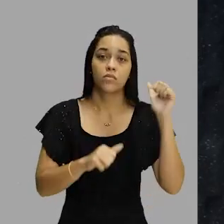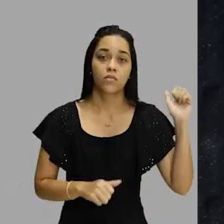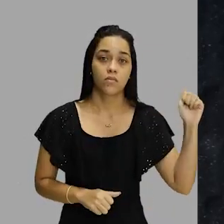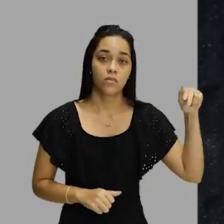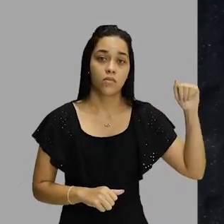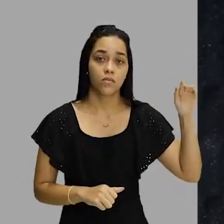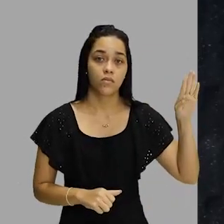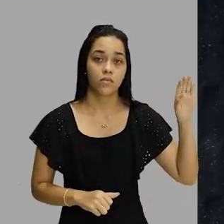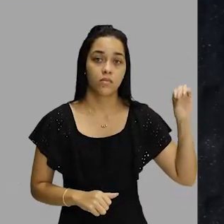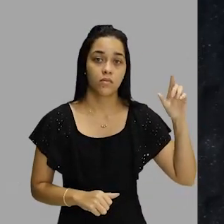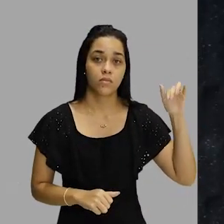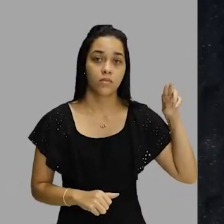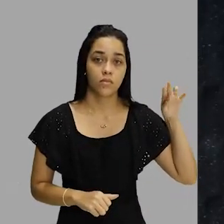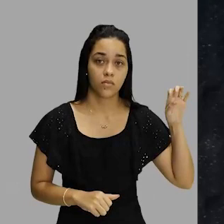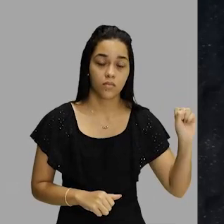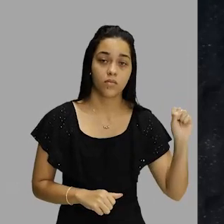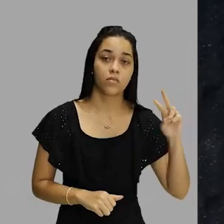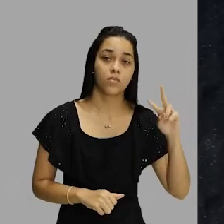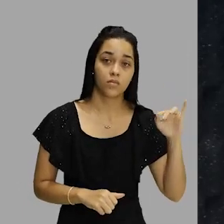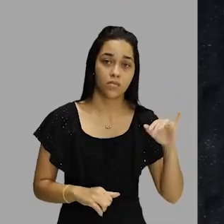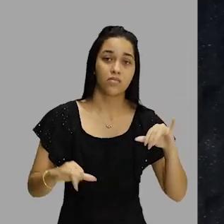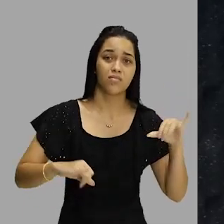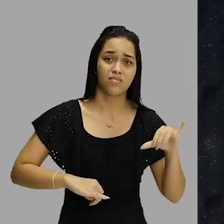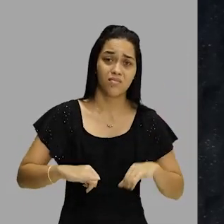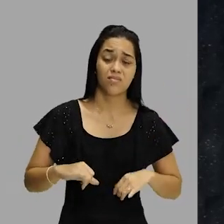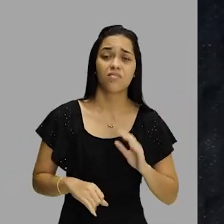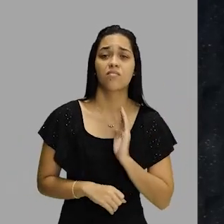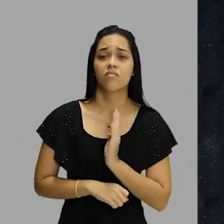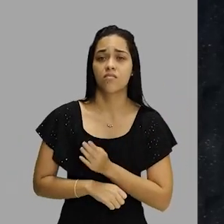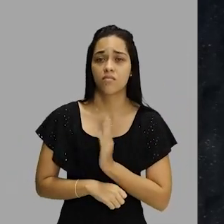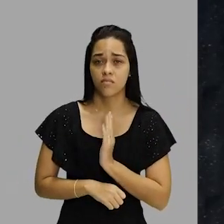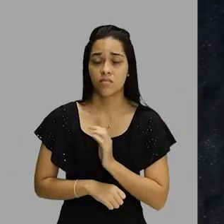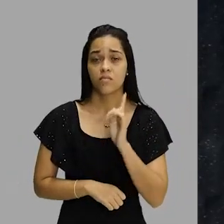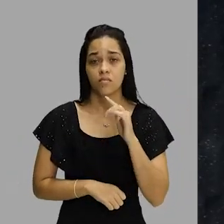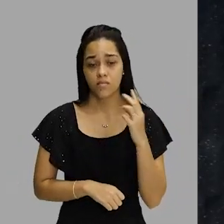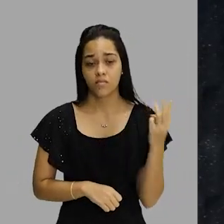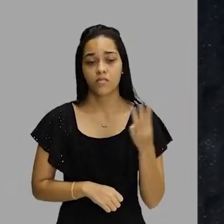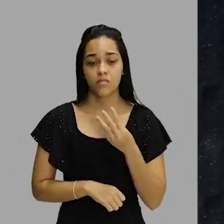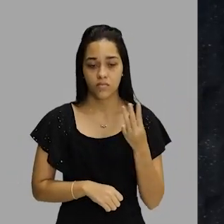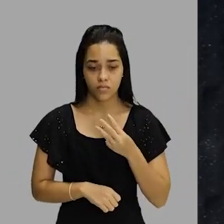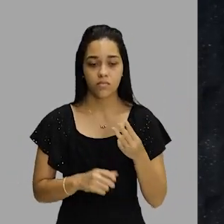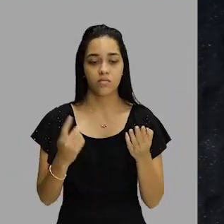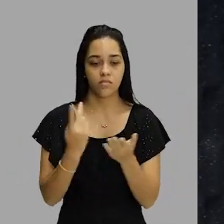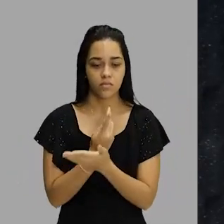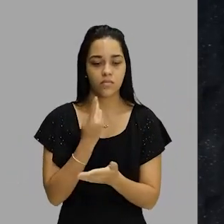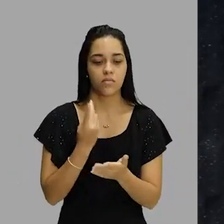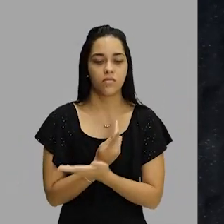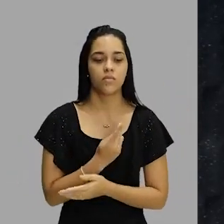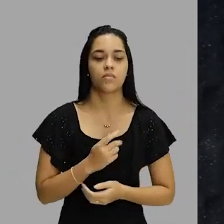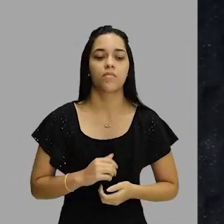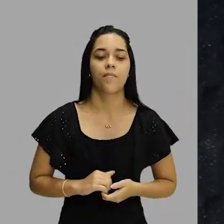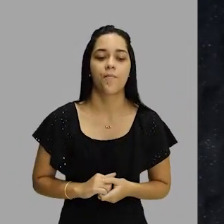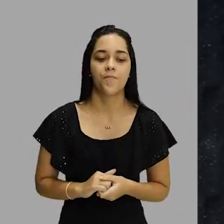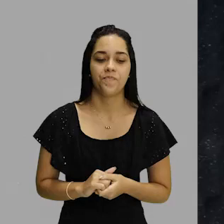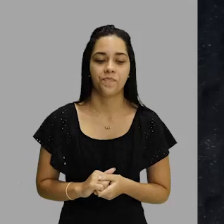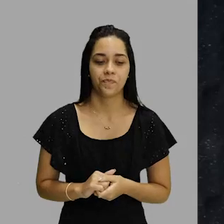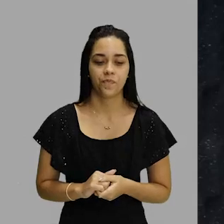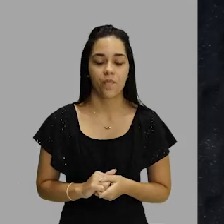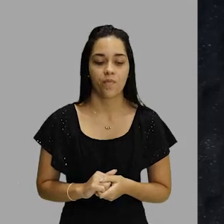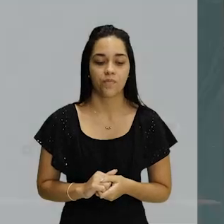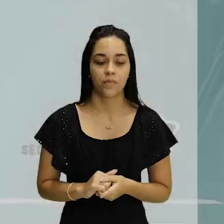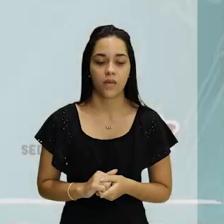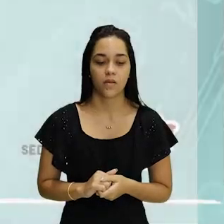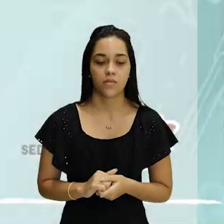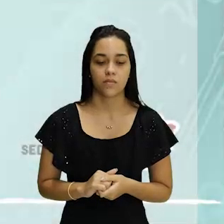isso vai fazer mal, e o primeiro que vai sofrer é o coração. Então, realmente, a terceira afirmativa está incorreta, tá?